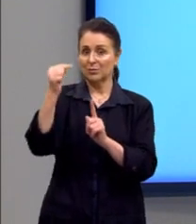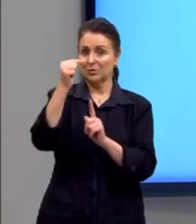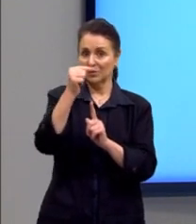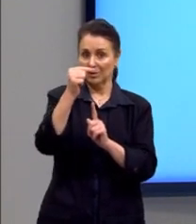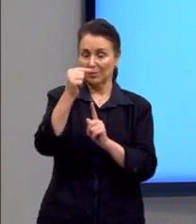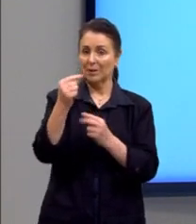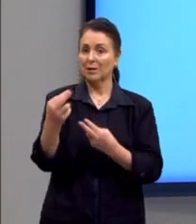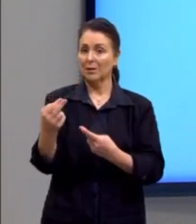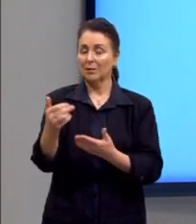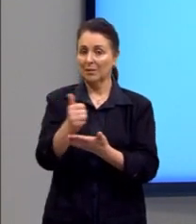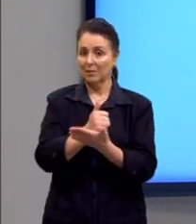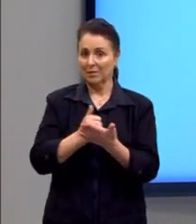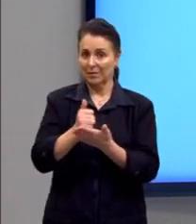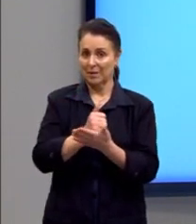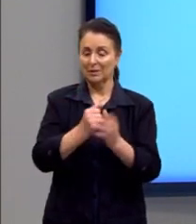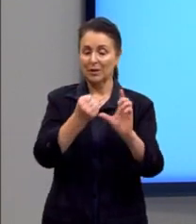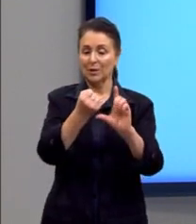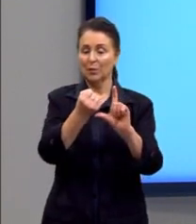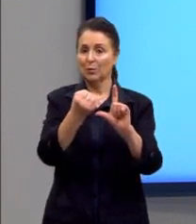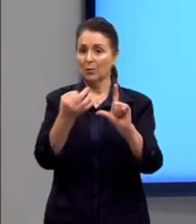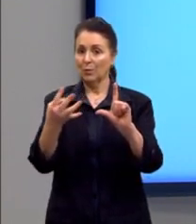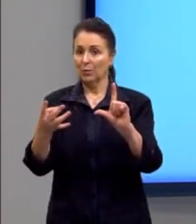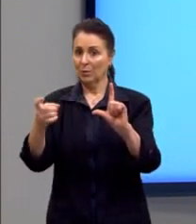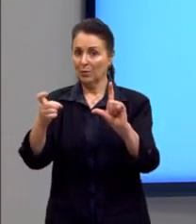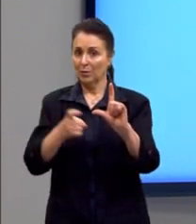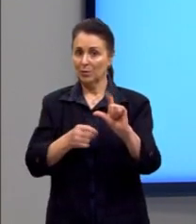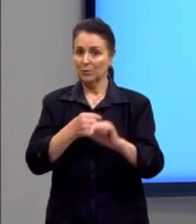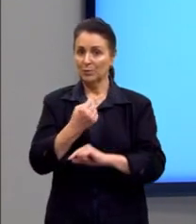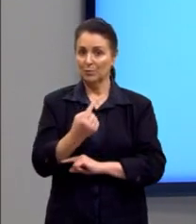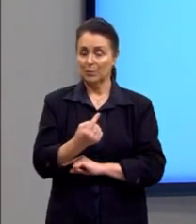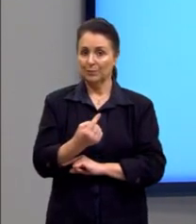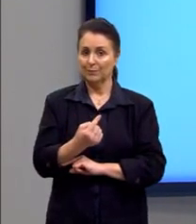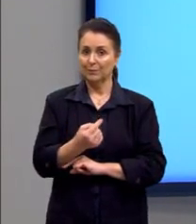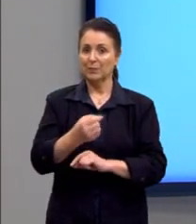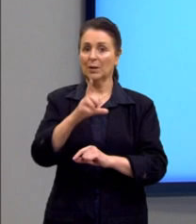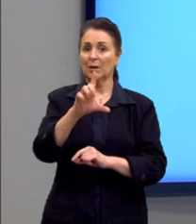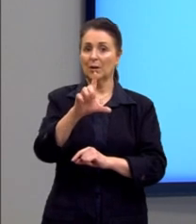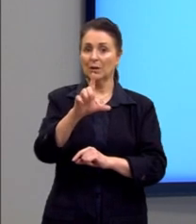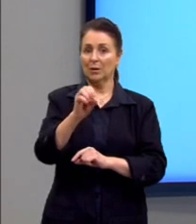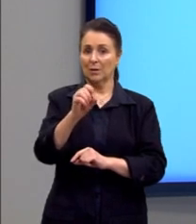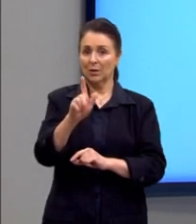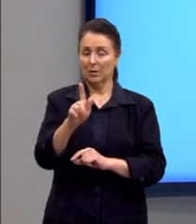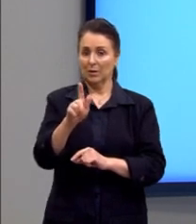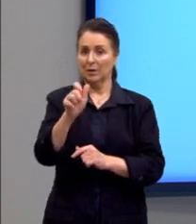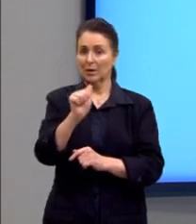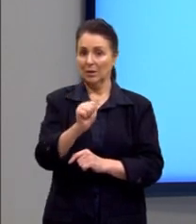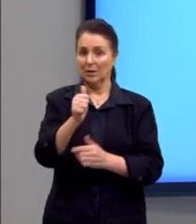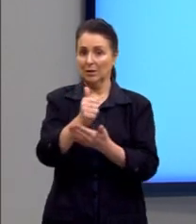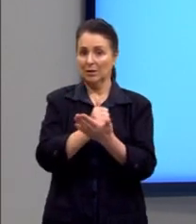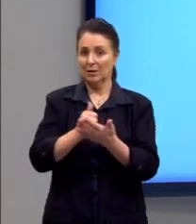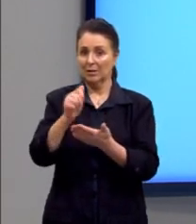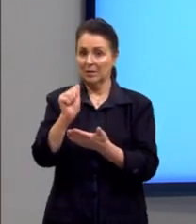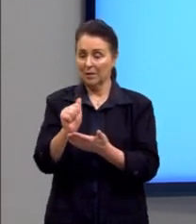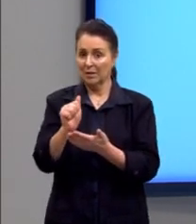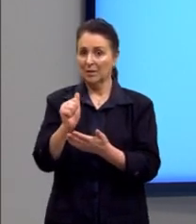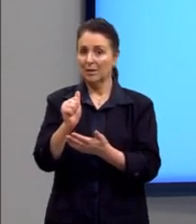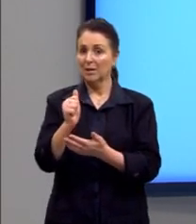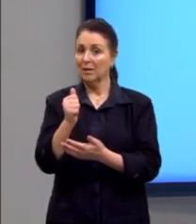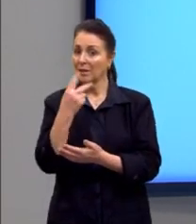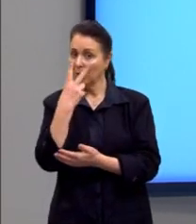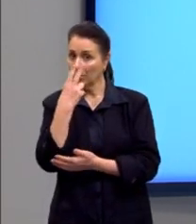o logaritmo vai ser um então nós teríamos que o log de ar na base a = 1